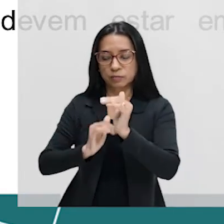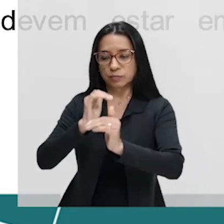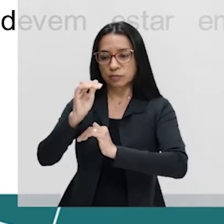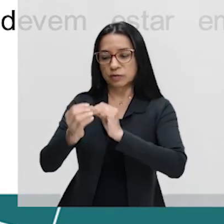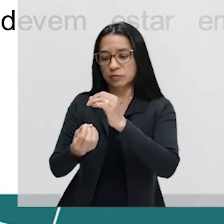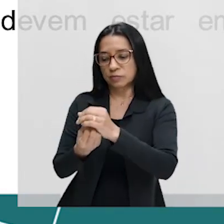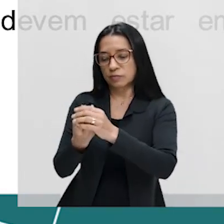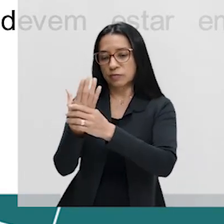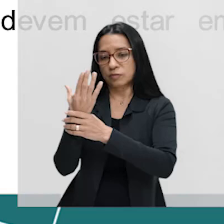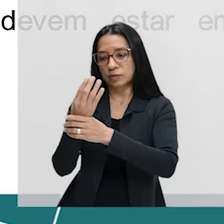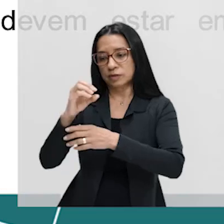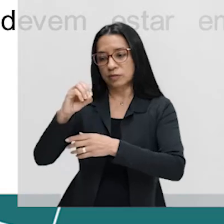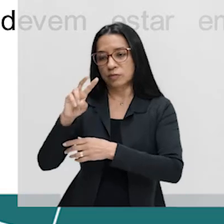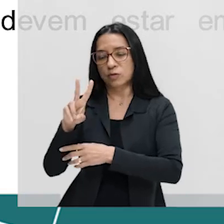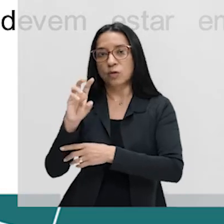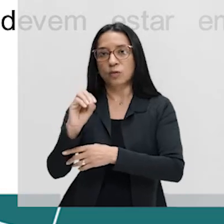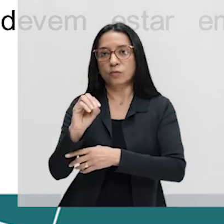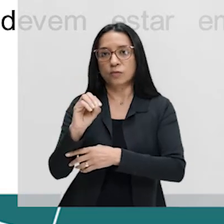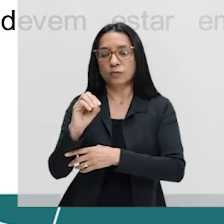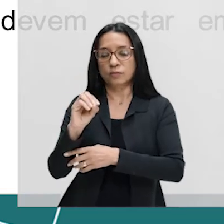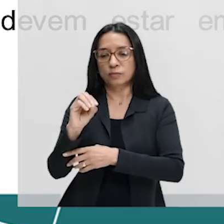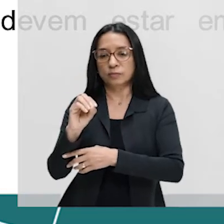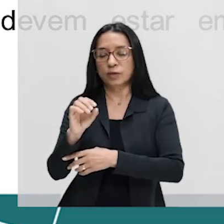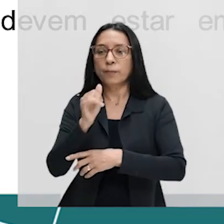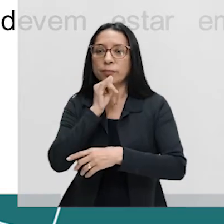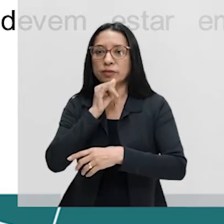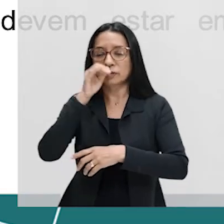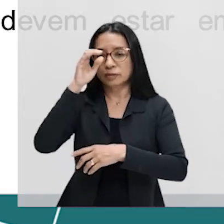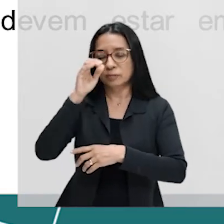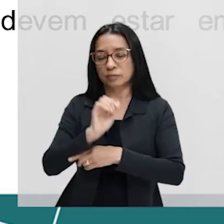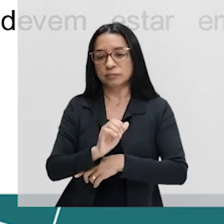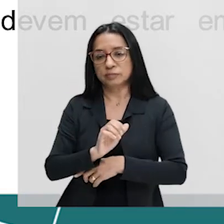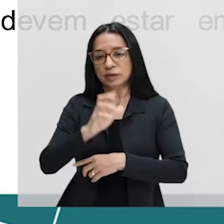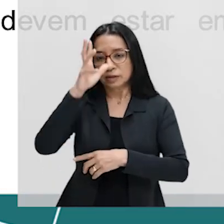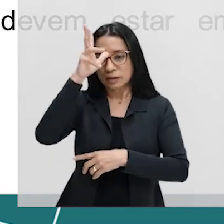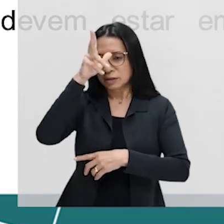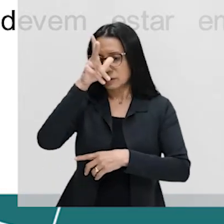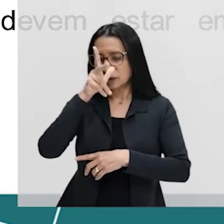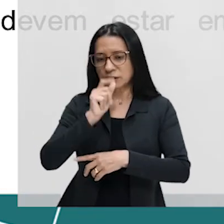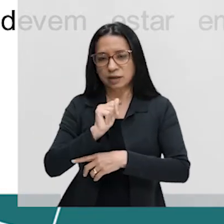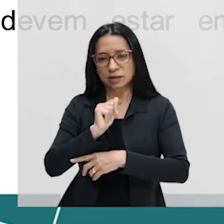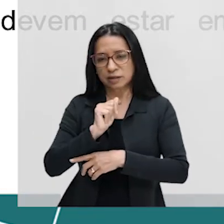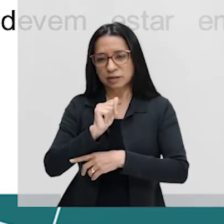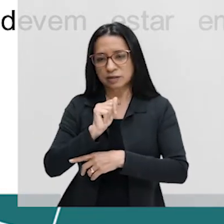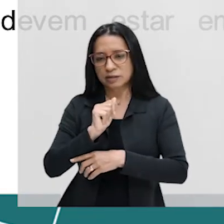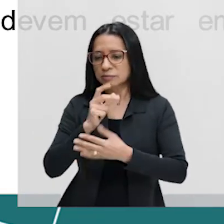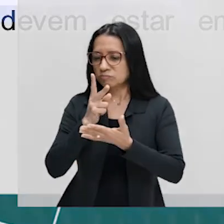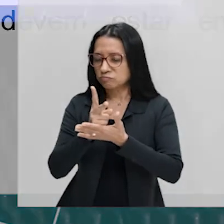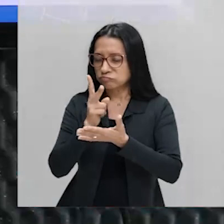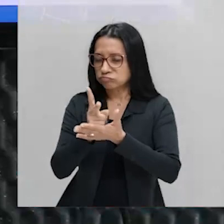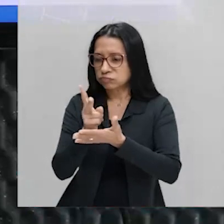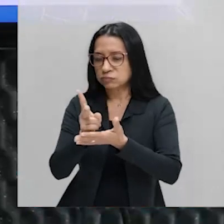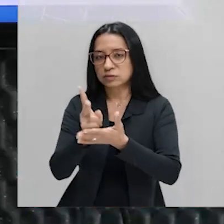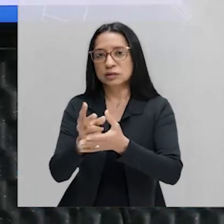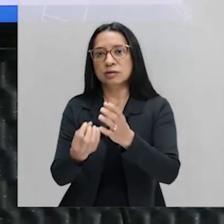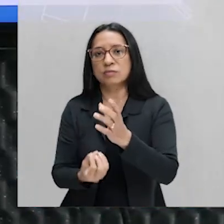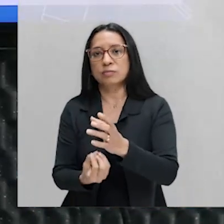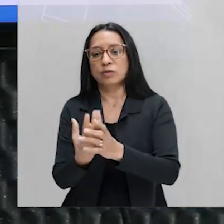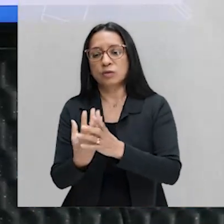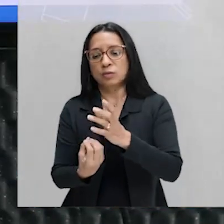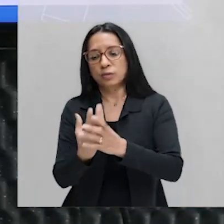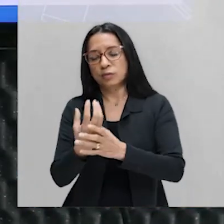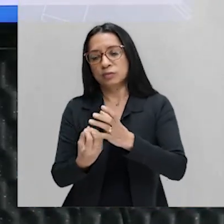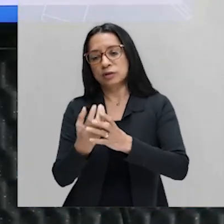do ovo. As galinhas, por exemplo, o tempo todo elas estão produzindo ovos, tá? Quando